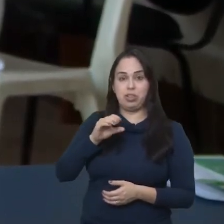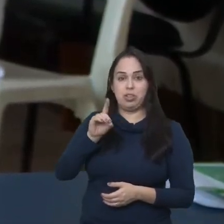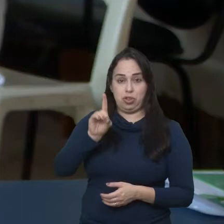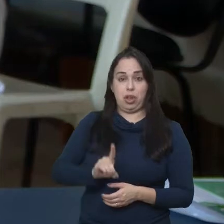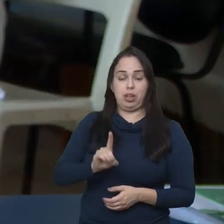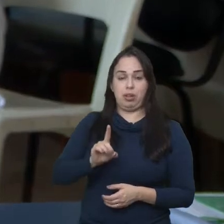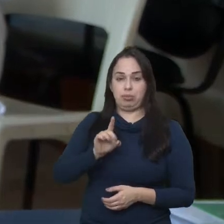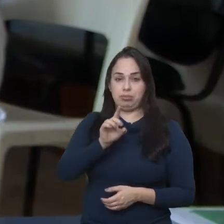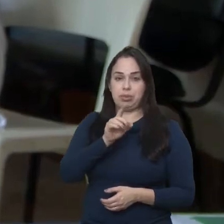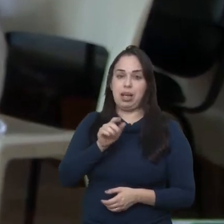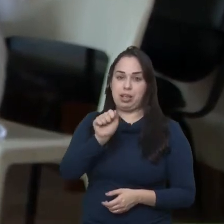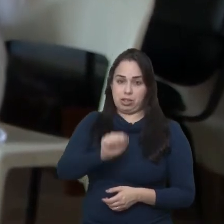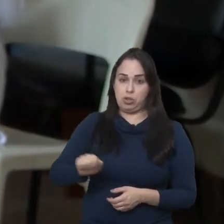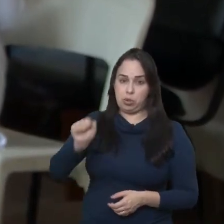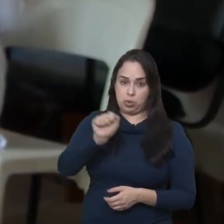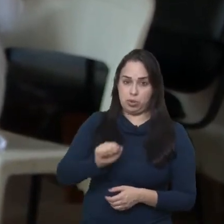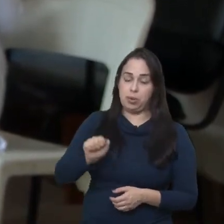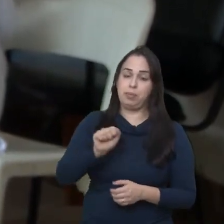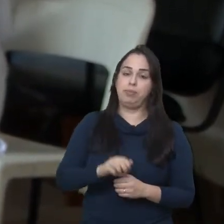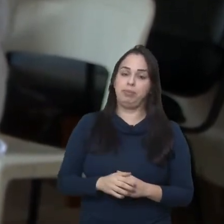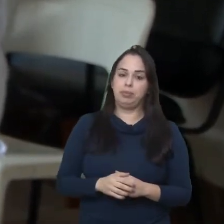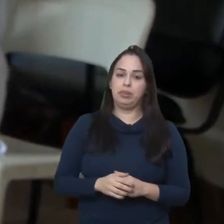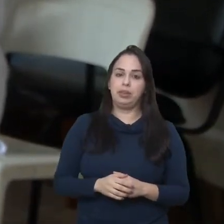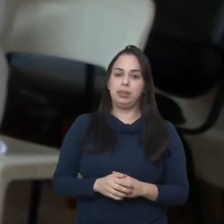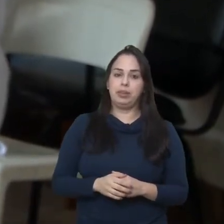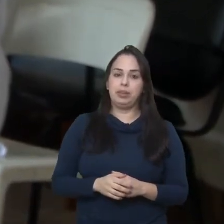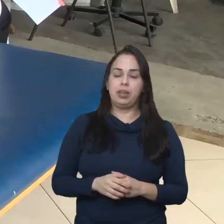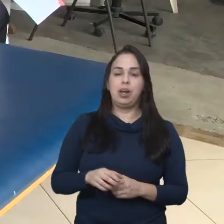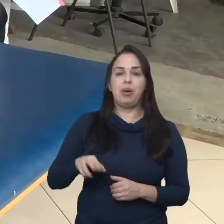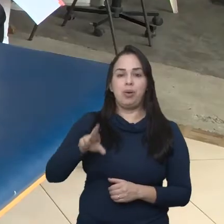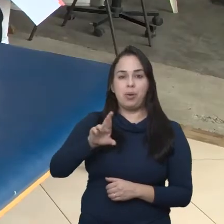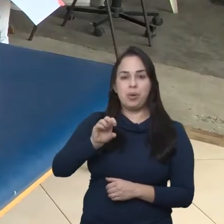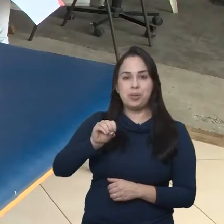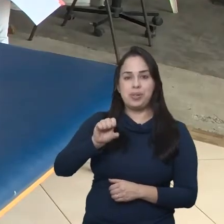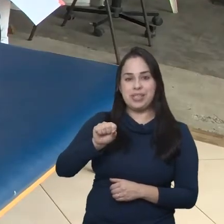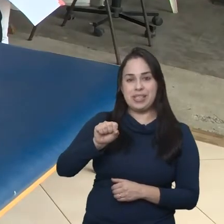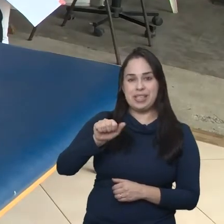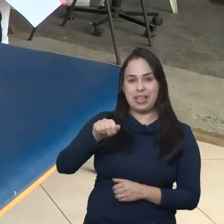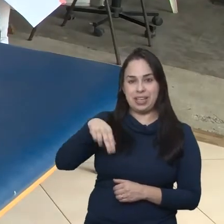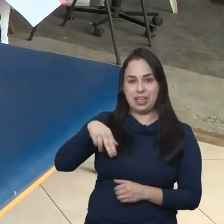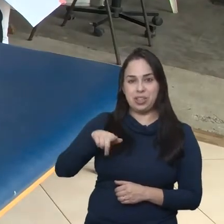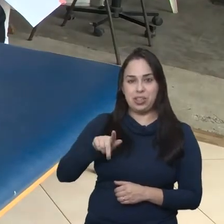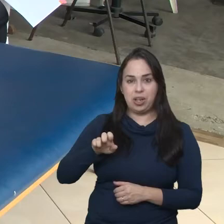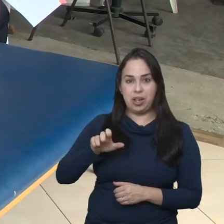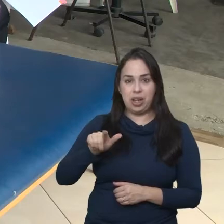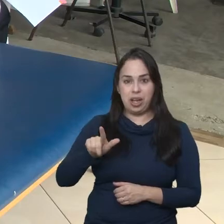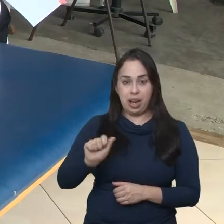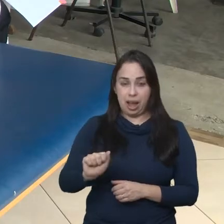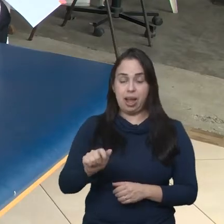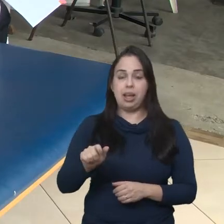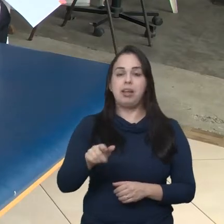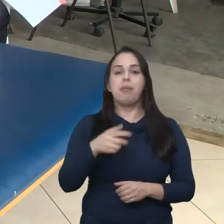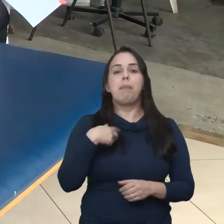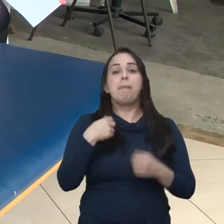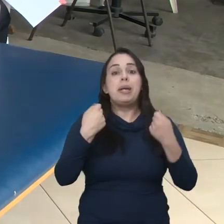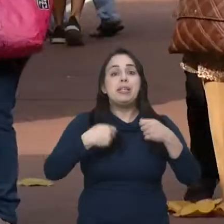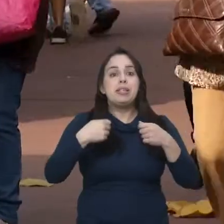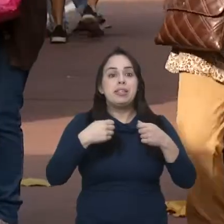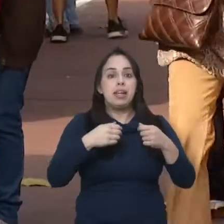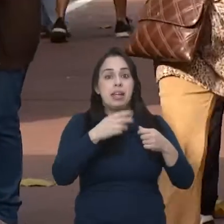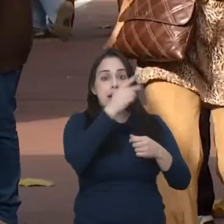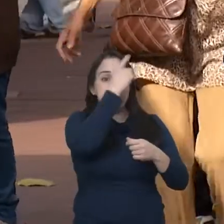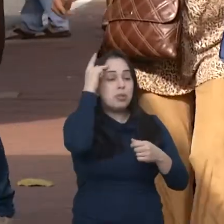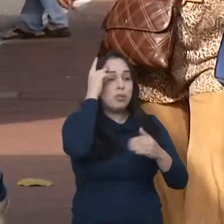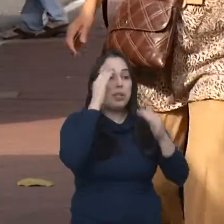diretora da Associação das Pessoas Portadoras de Deficiência, também é preciso ter uma atenção especial para com deficientes que moram em